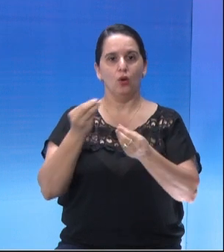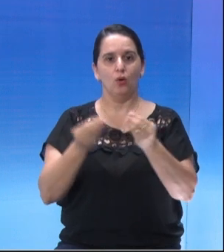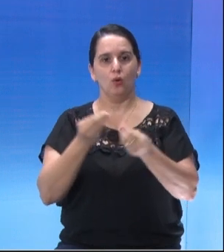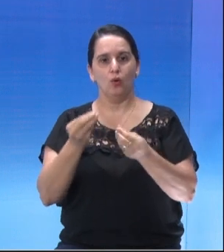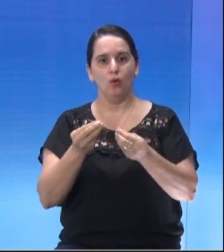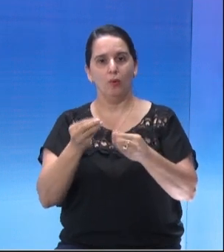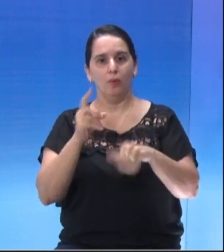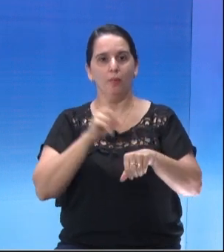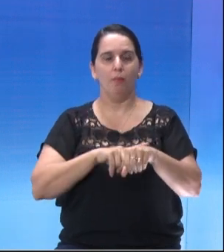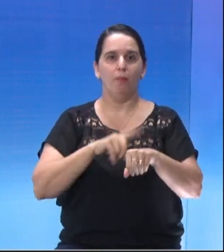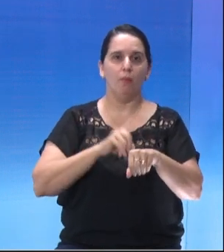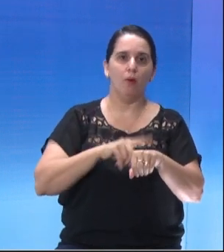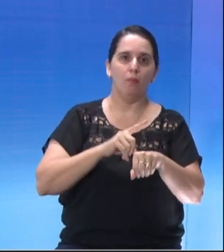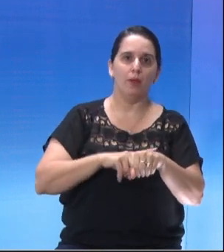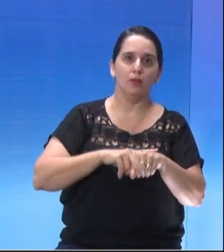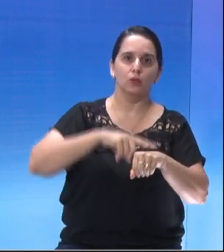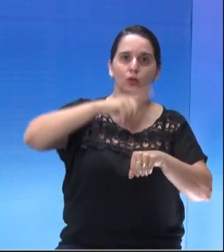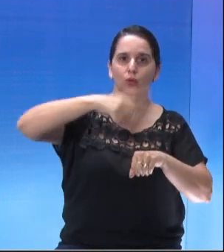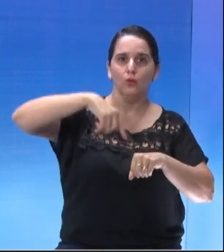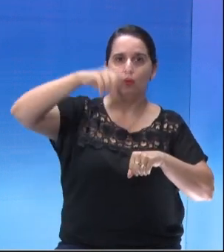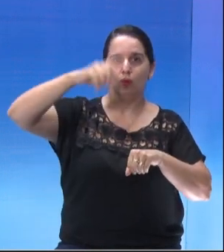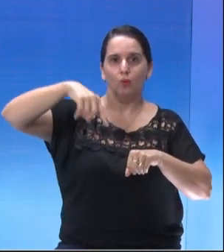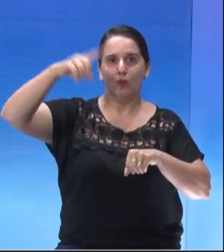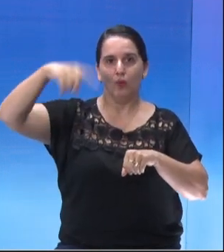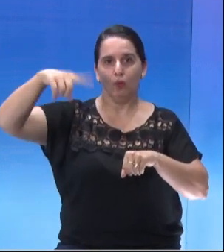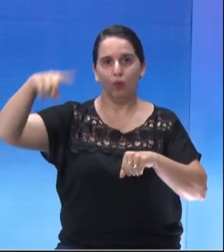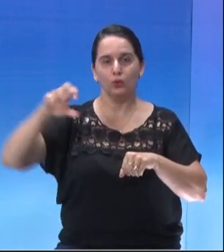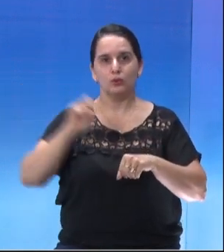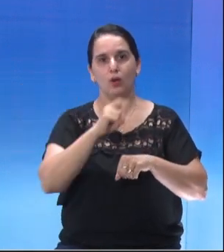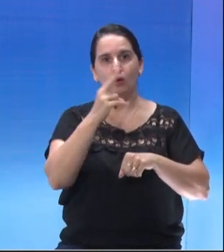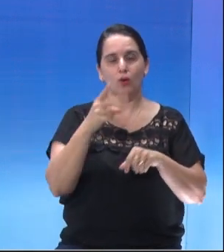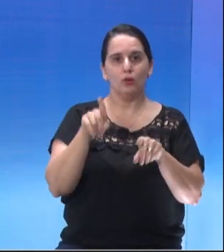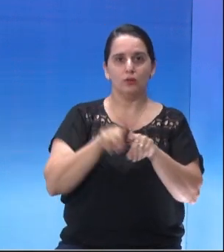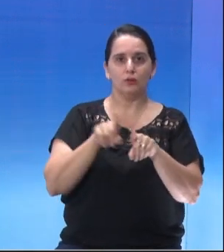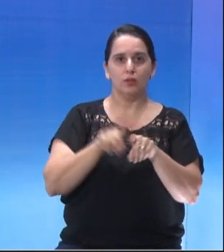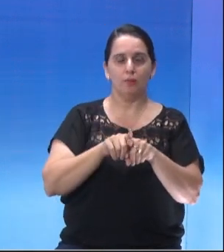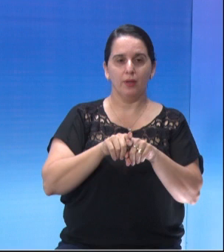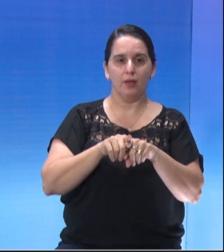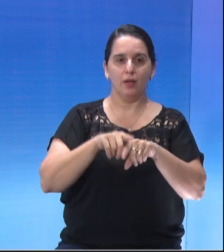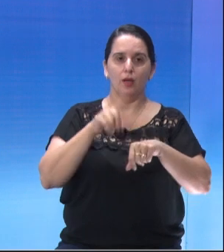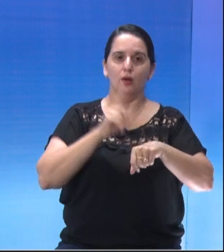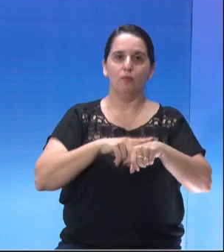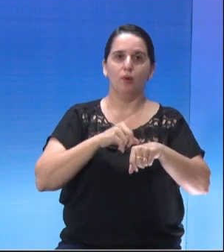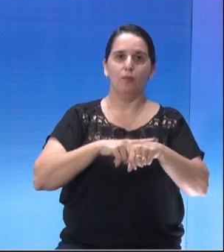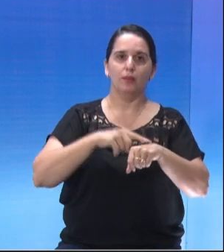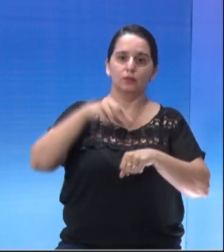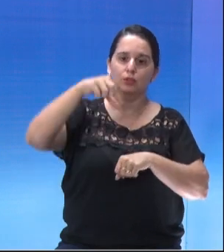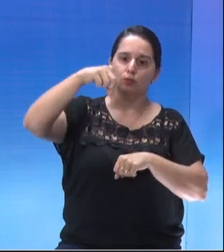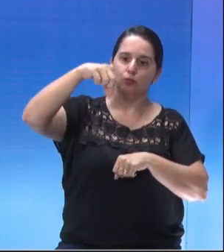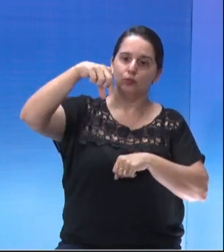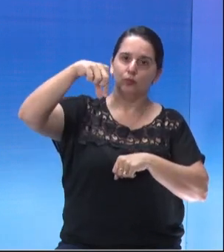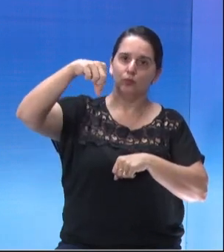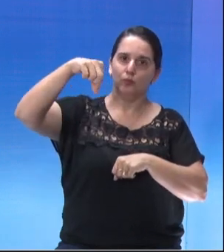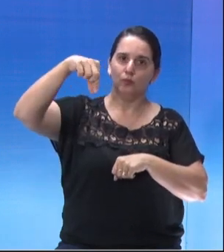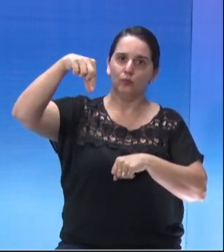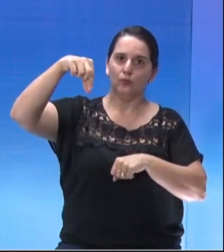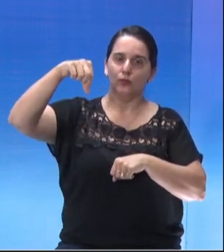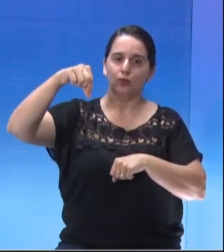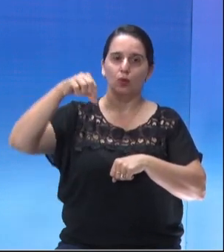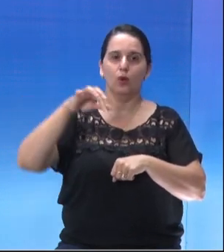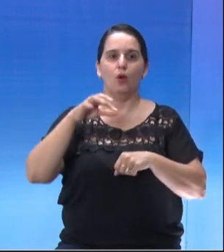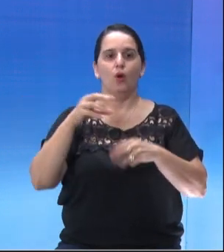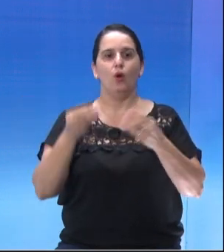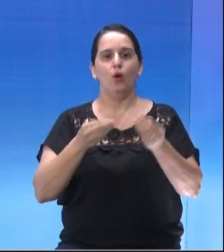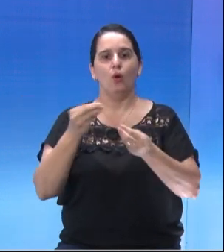se comporta como onda e ora ela se comporta como partículas, que nós chamamos de